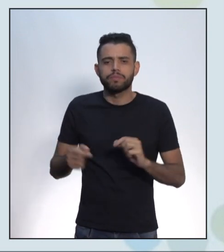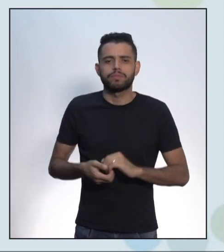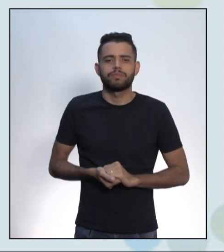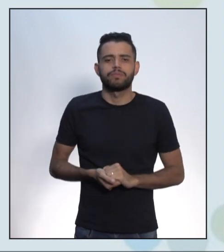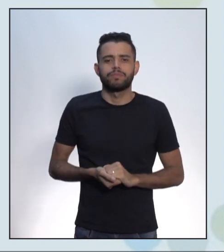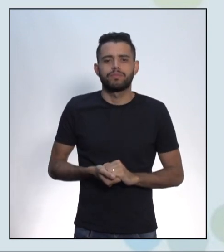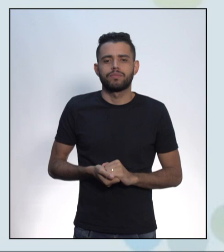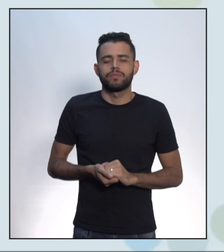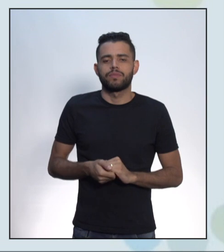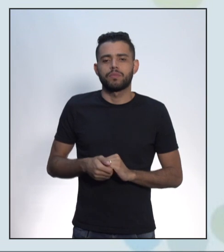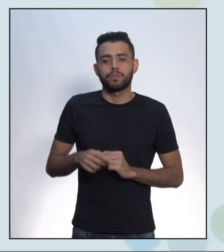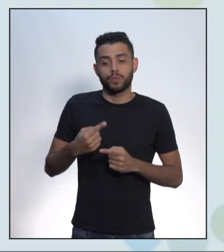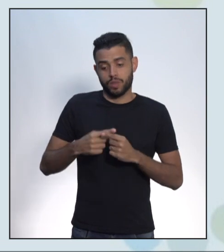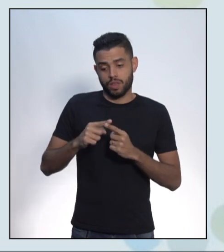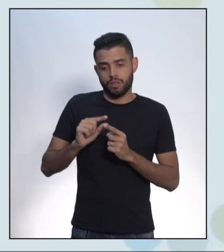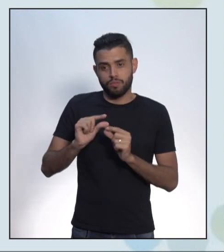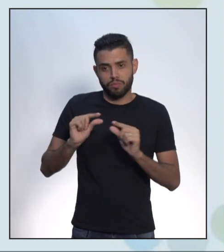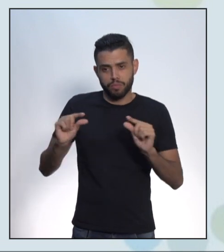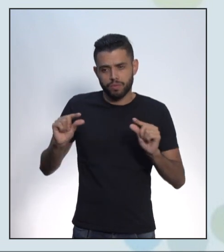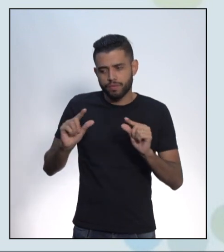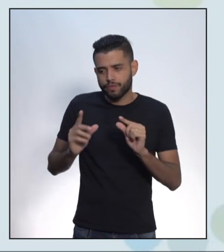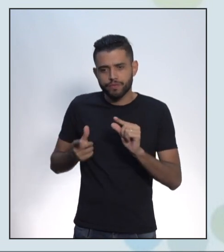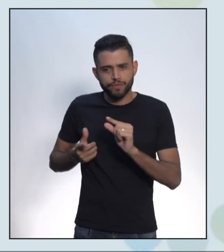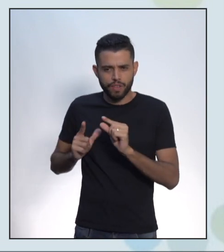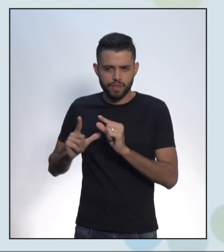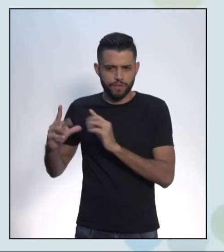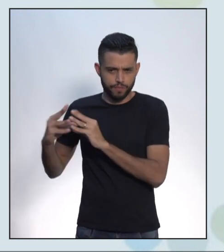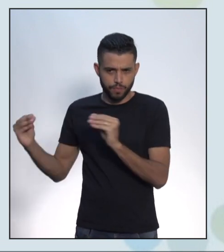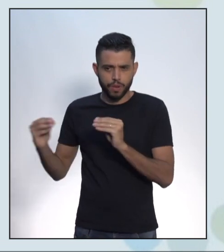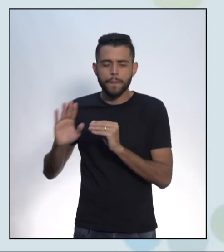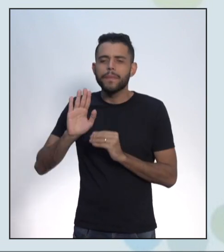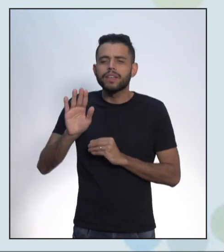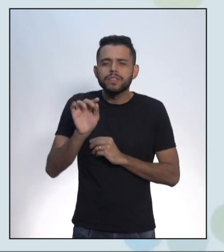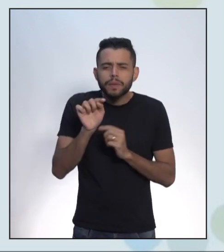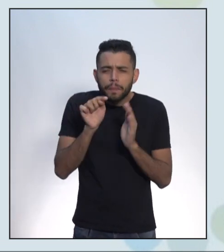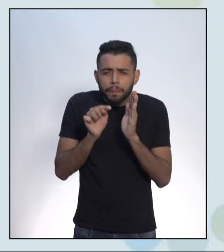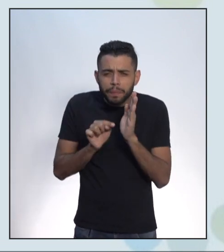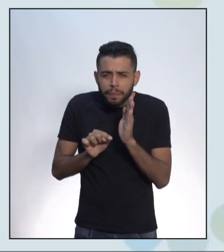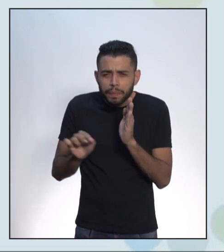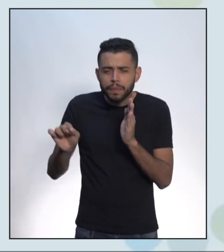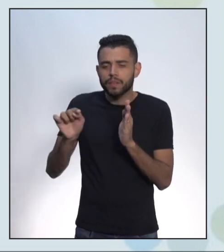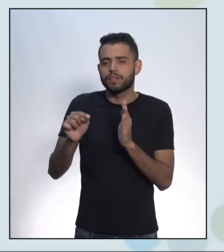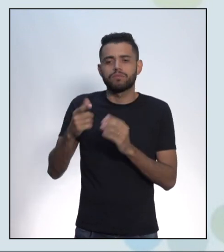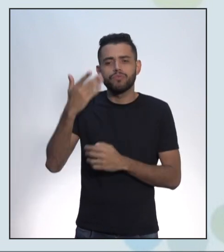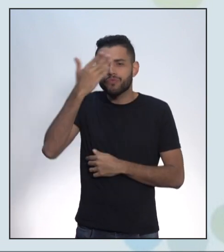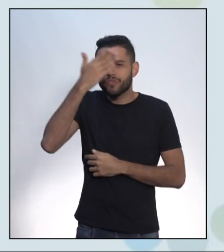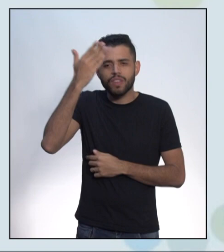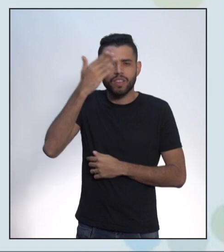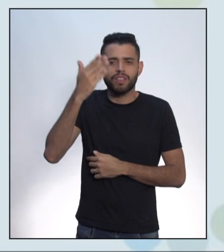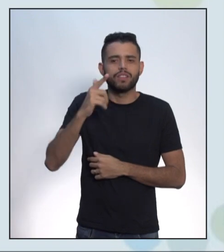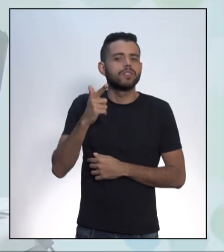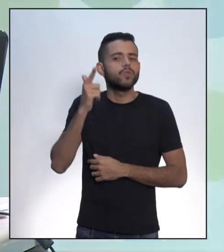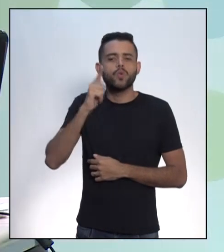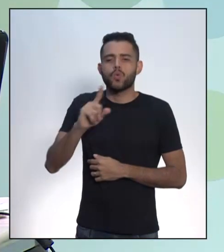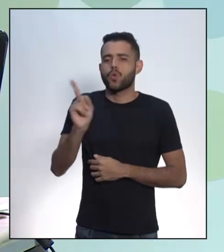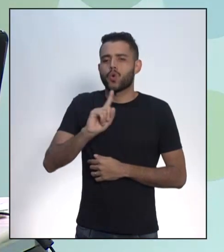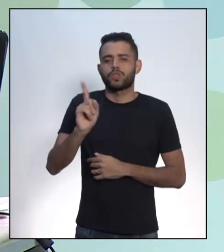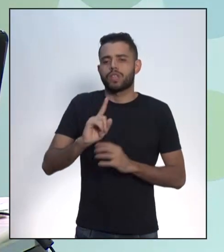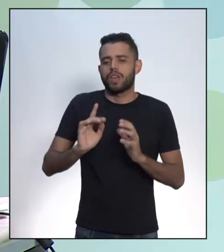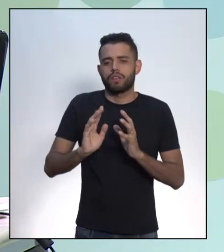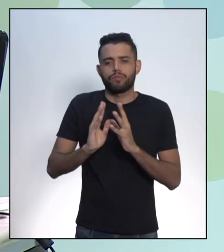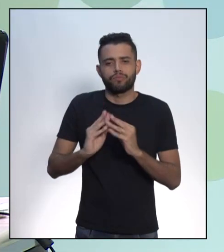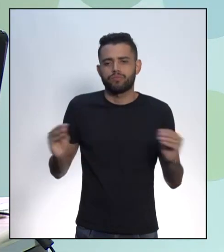as partículas maiores vão se depositar. As menores vão ficar sobrenadentes, né? E ela não consegue devido ao